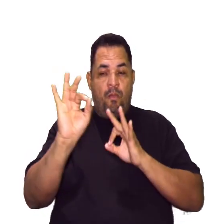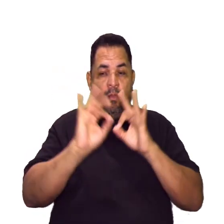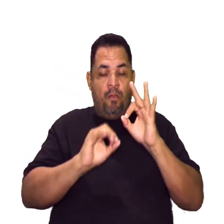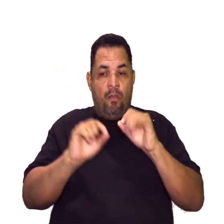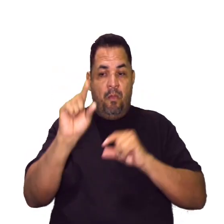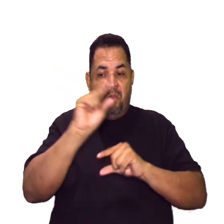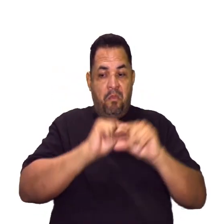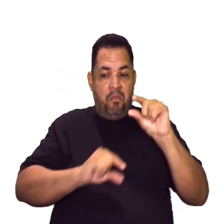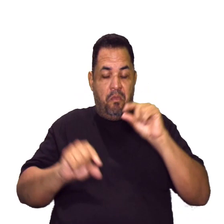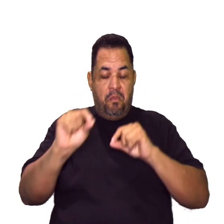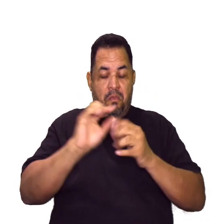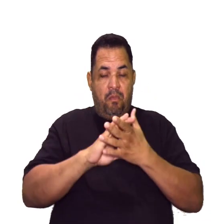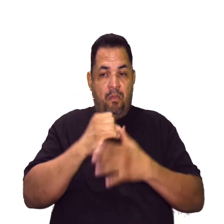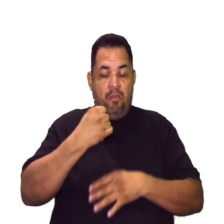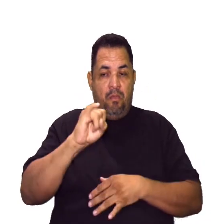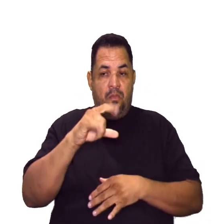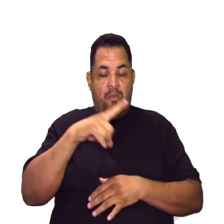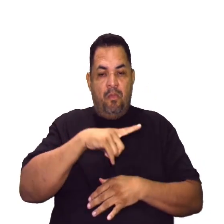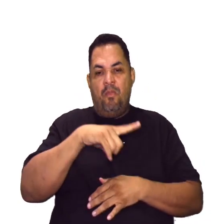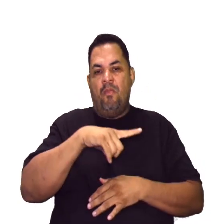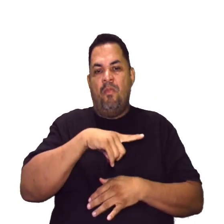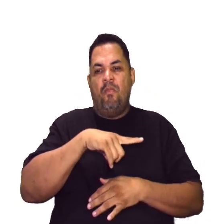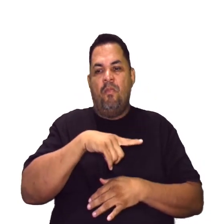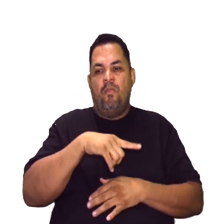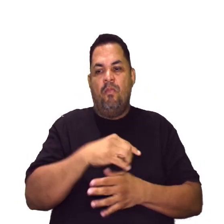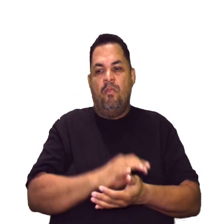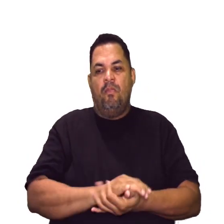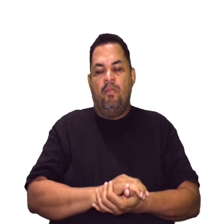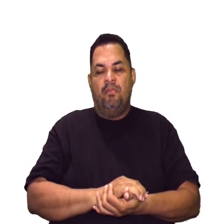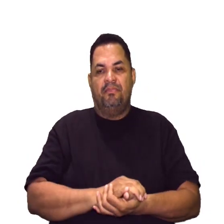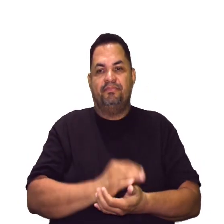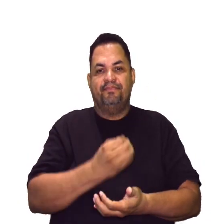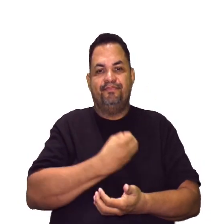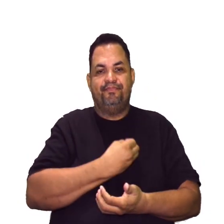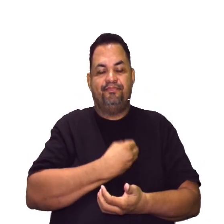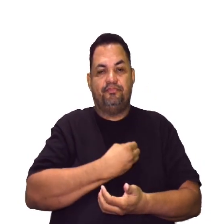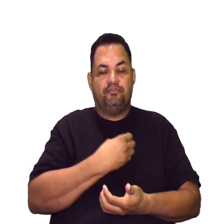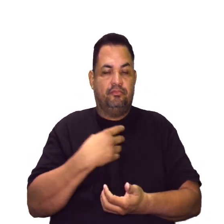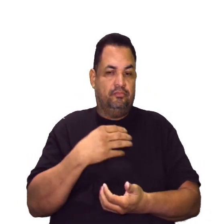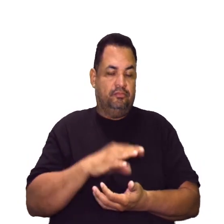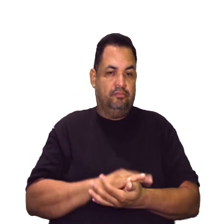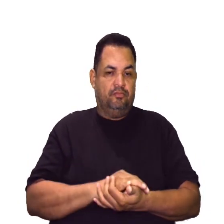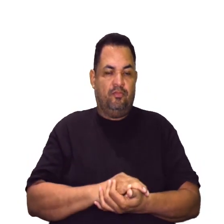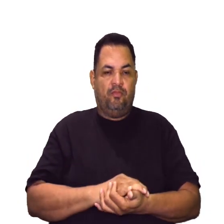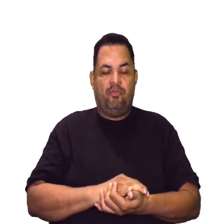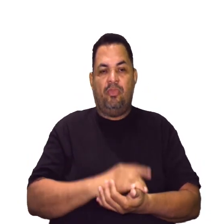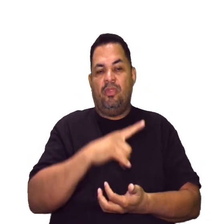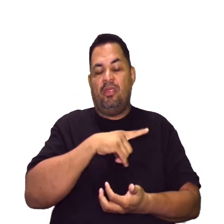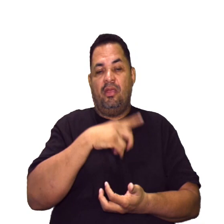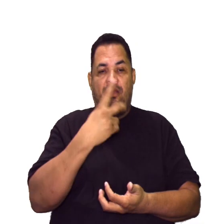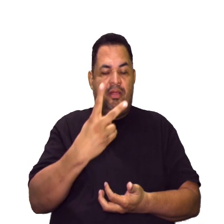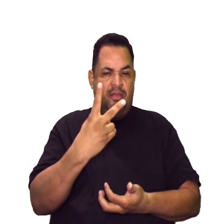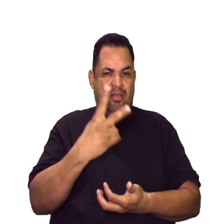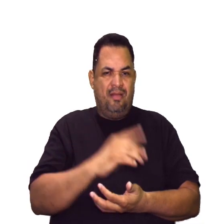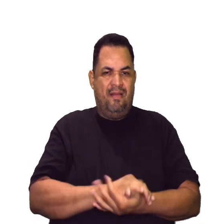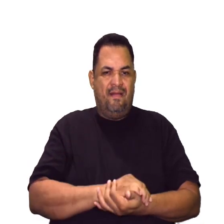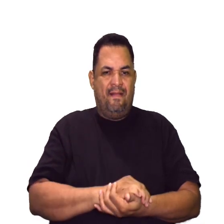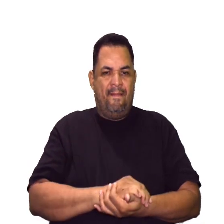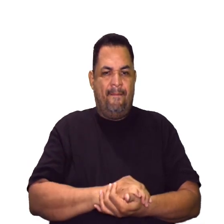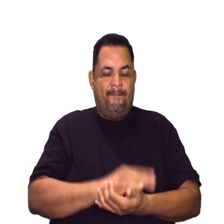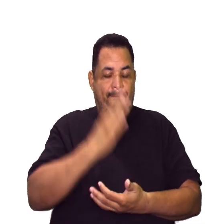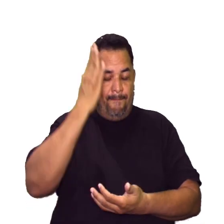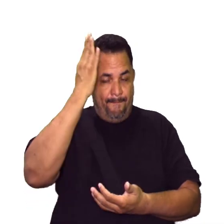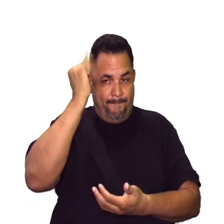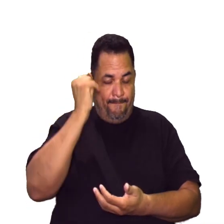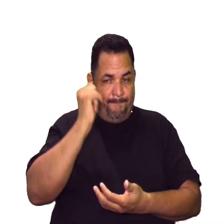escolhida. Se eu tenho número de pares de elétrons, então eu tenho 2, já